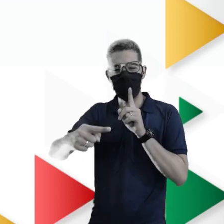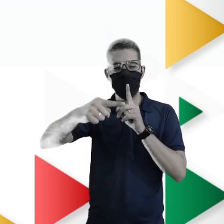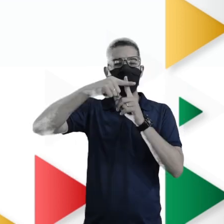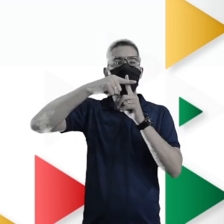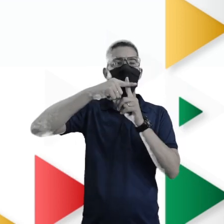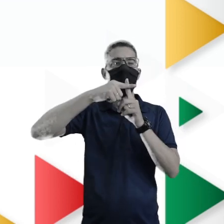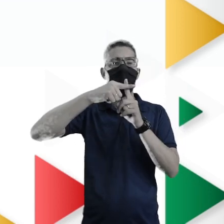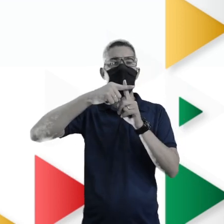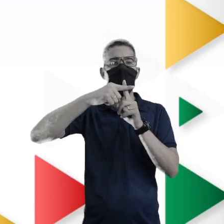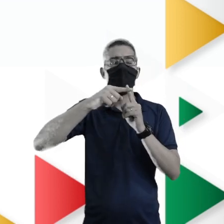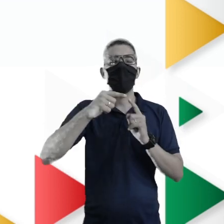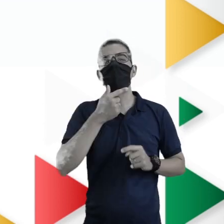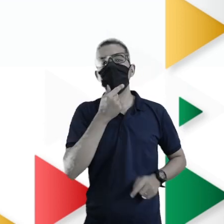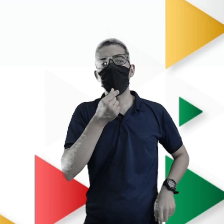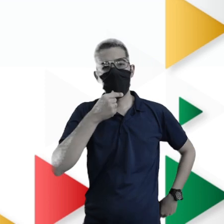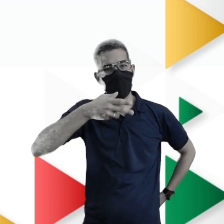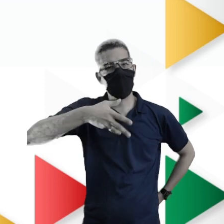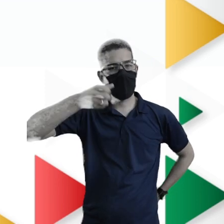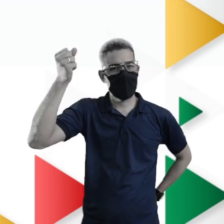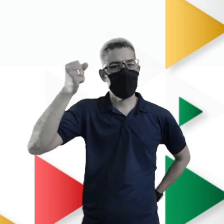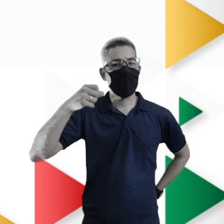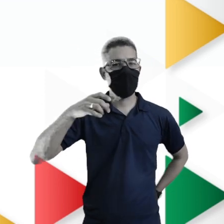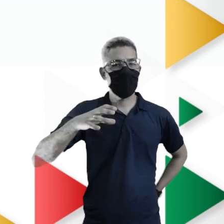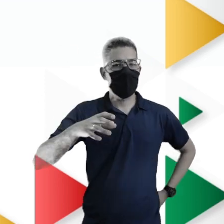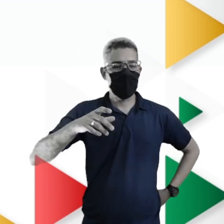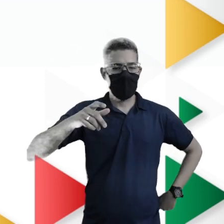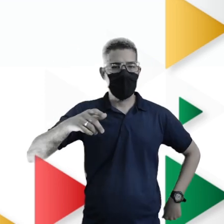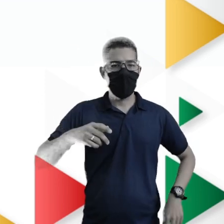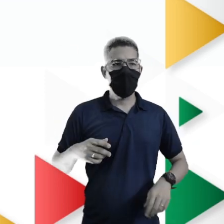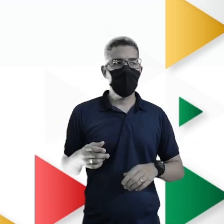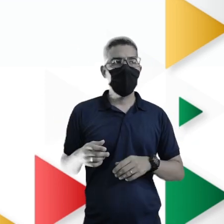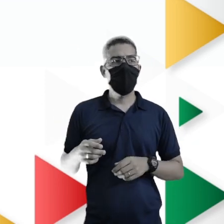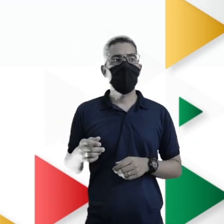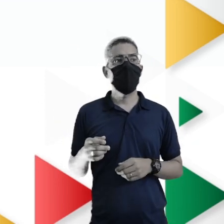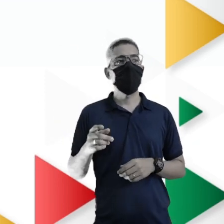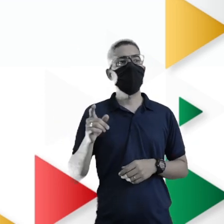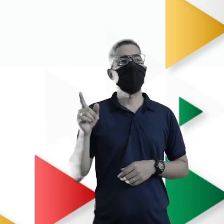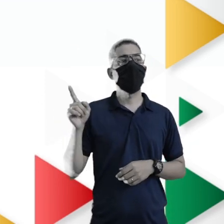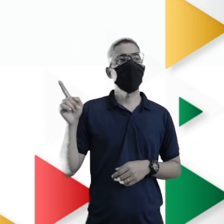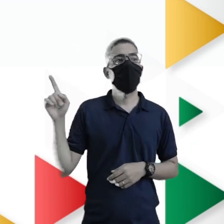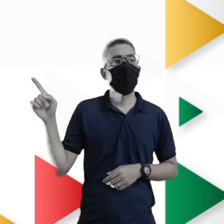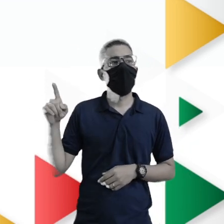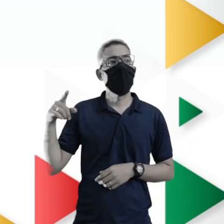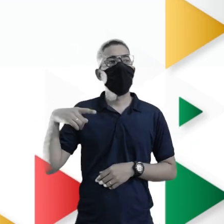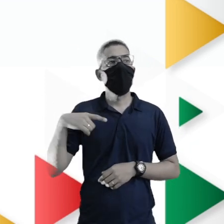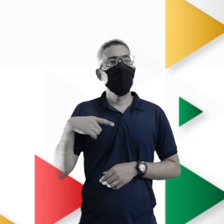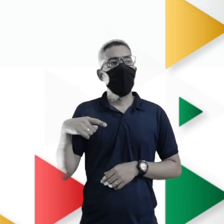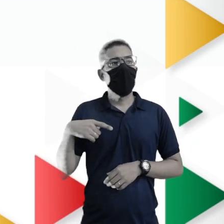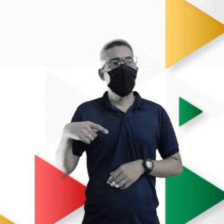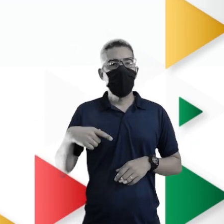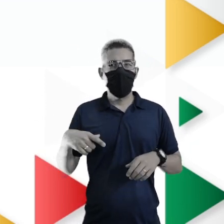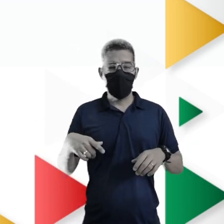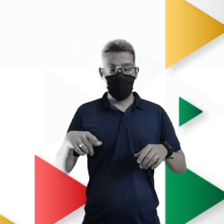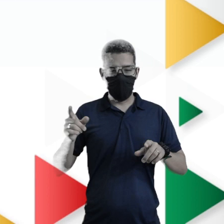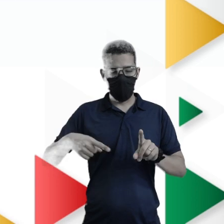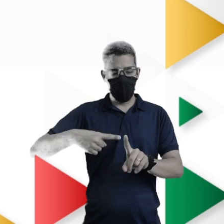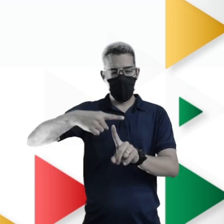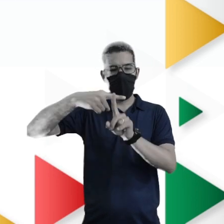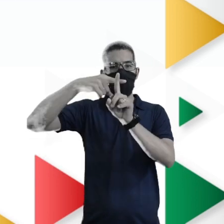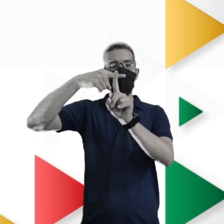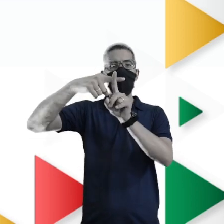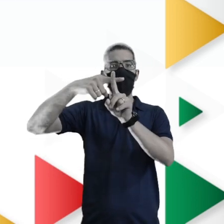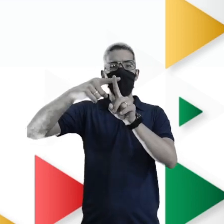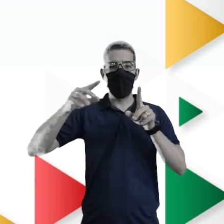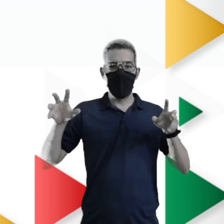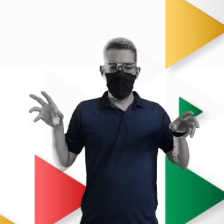medalha de ouro em outras Olimpíadas aí que a gente já conhece, né? Ele é um dos exercícios mais difíceis da